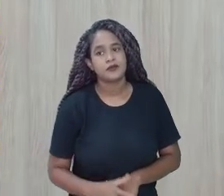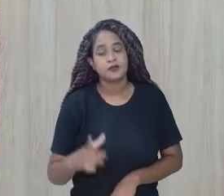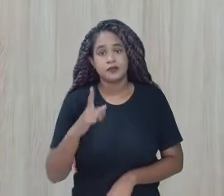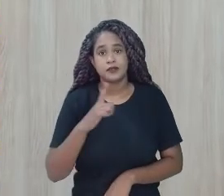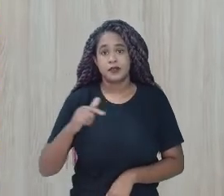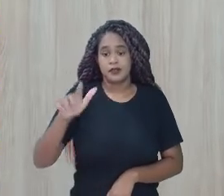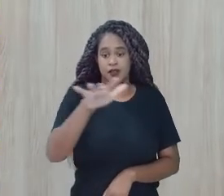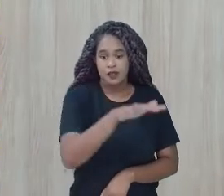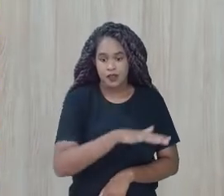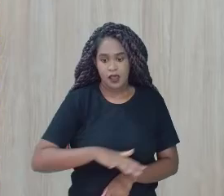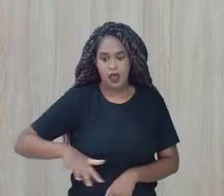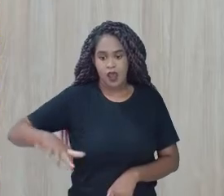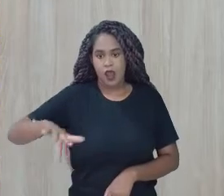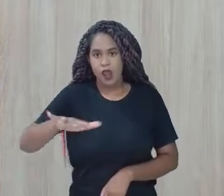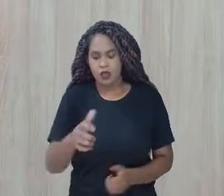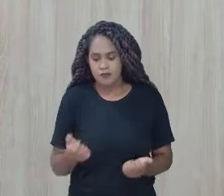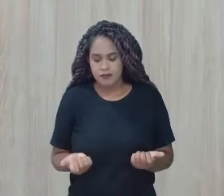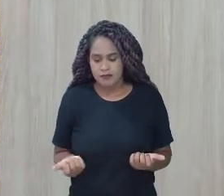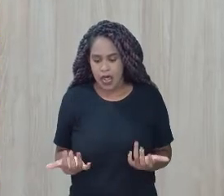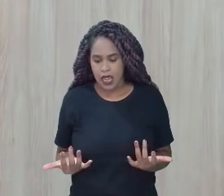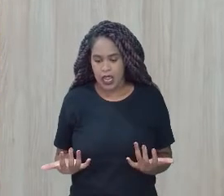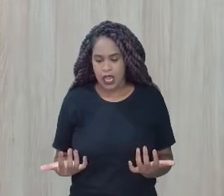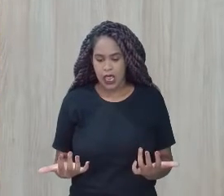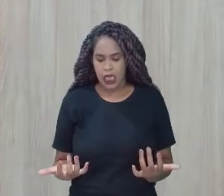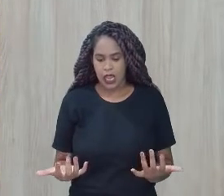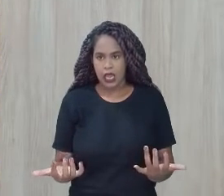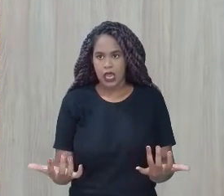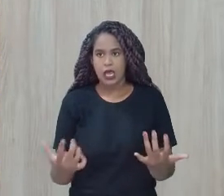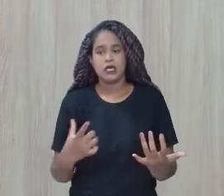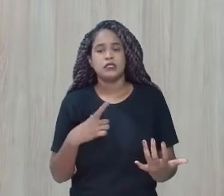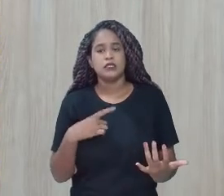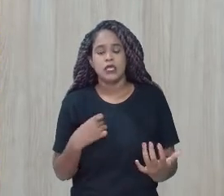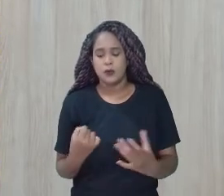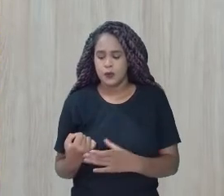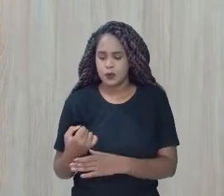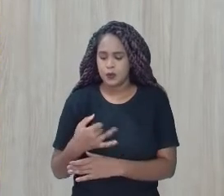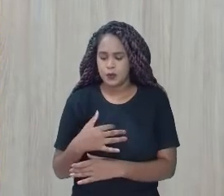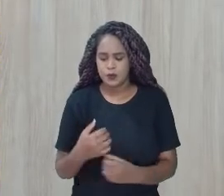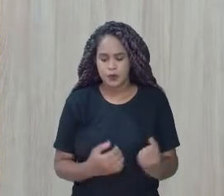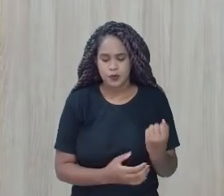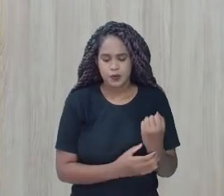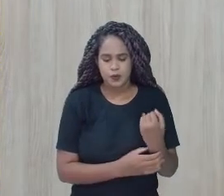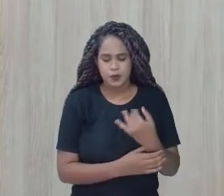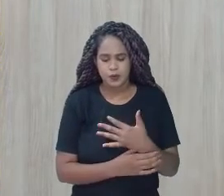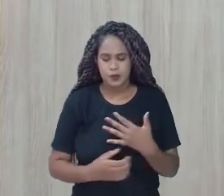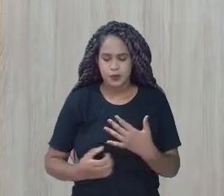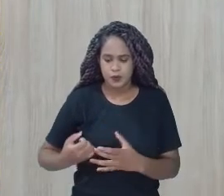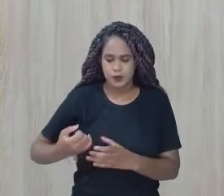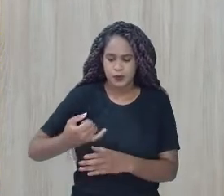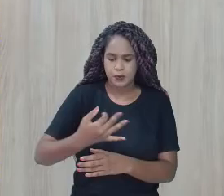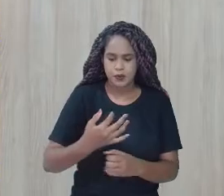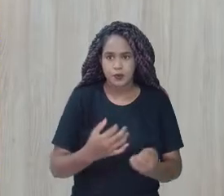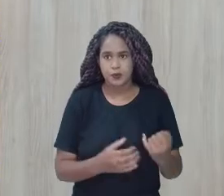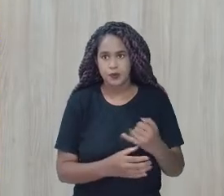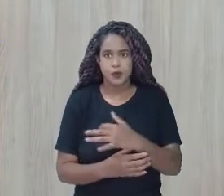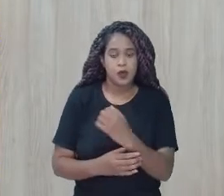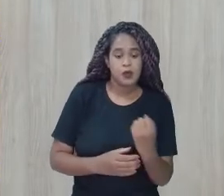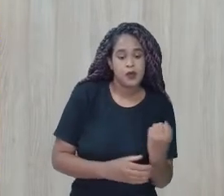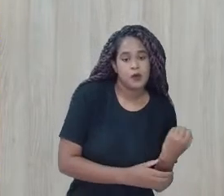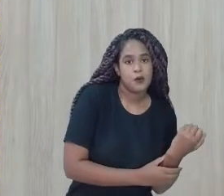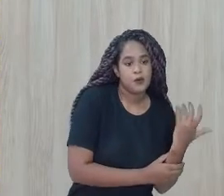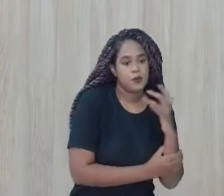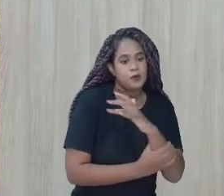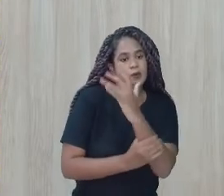terreno aqui descampado, né, com algumas pequenas plantações aqui. A gente tem aqui, ó, a árvore, ó, o